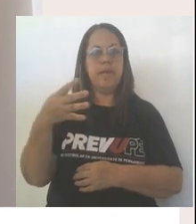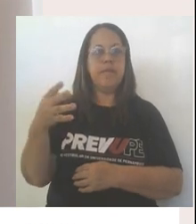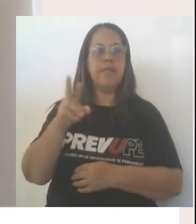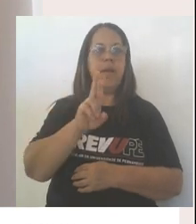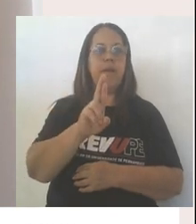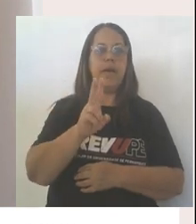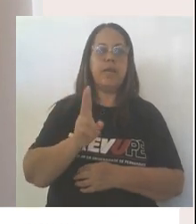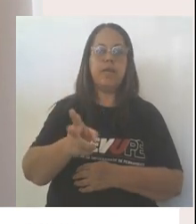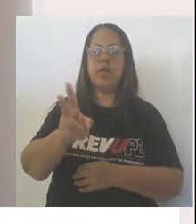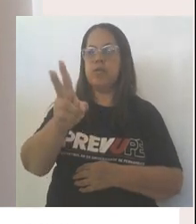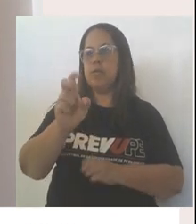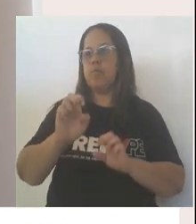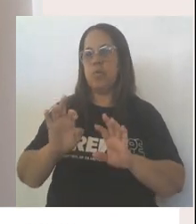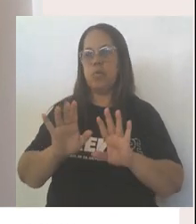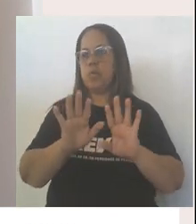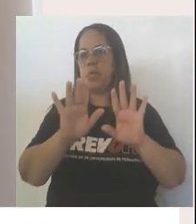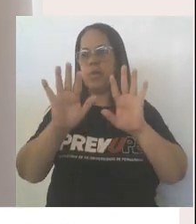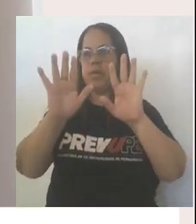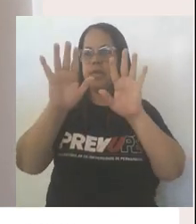a constante dos gases ideais,